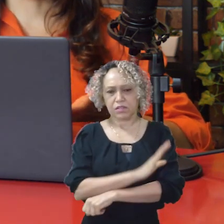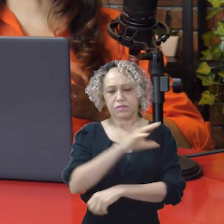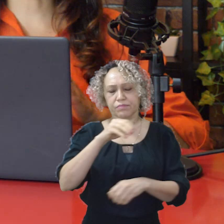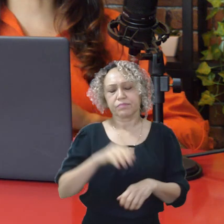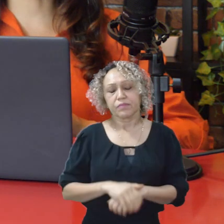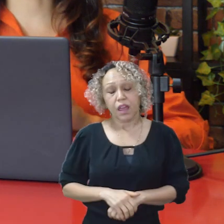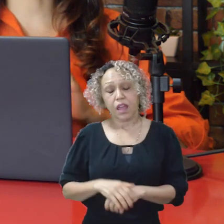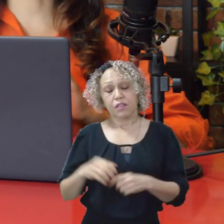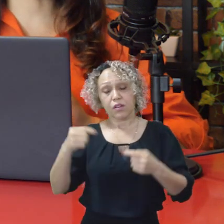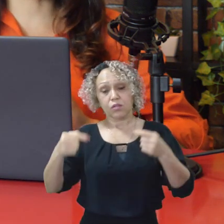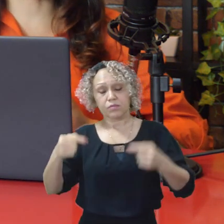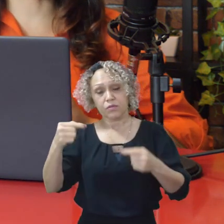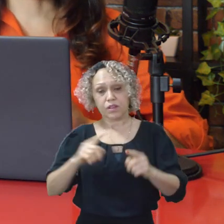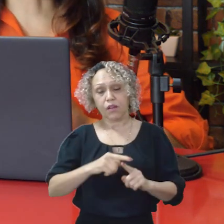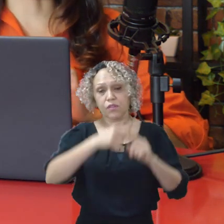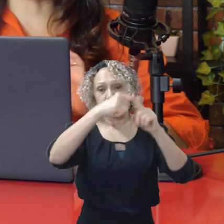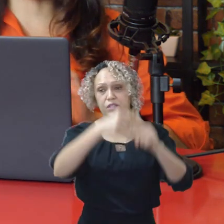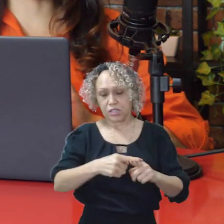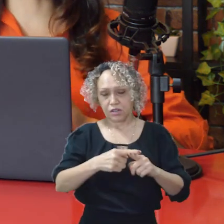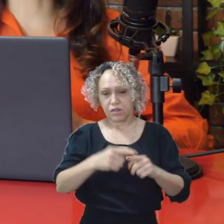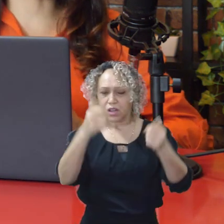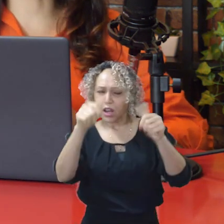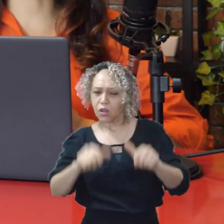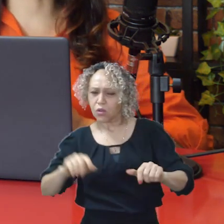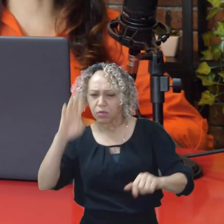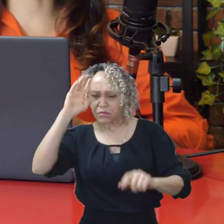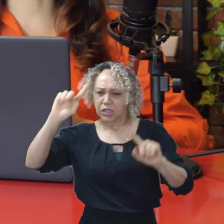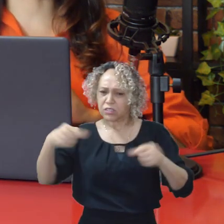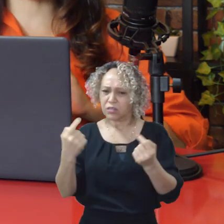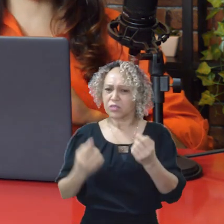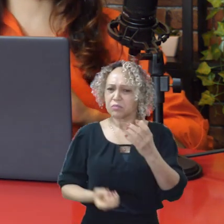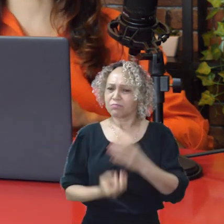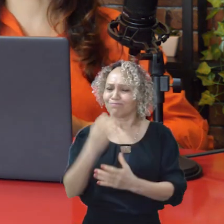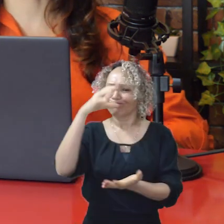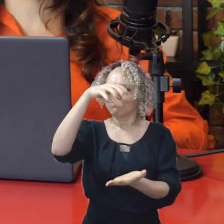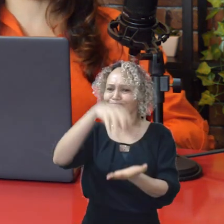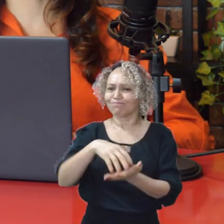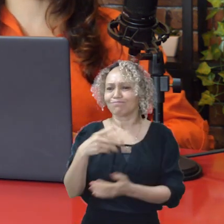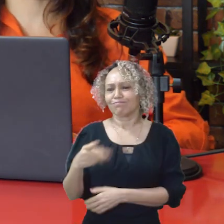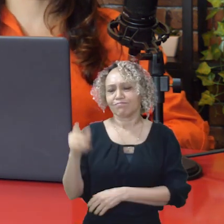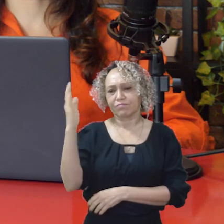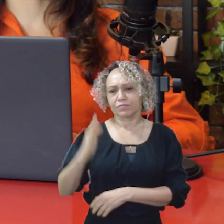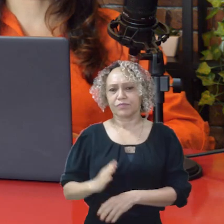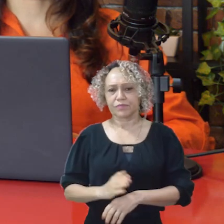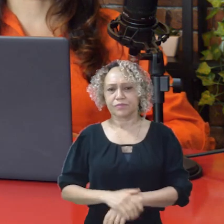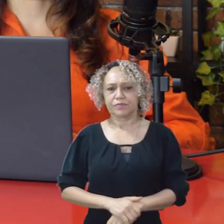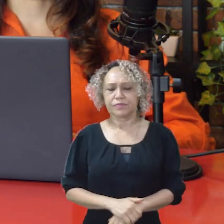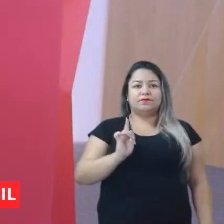conquistados com as políticas afirmativas e analisou os principais desafios para sua implementação no país.